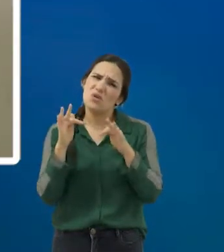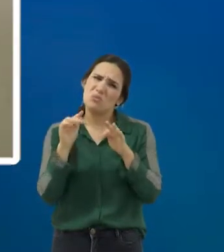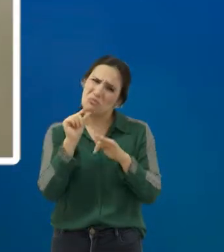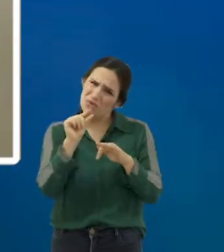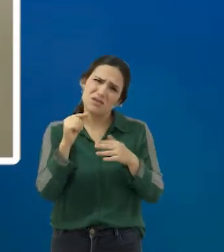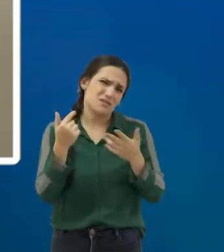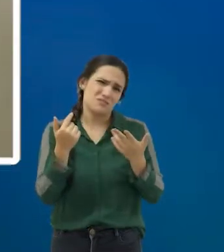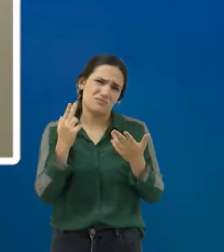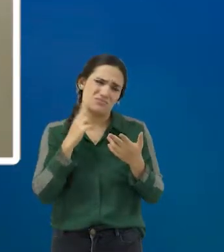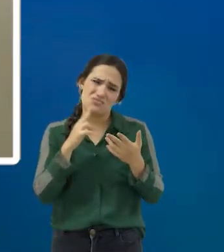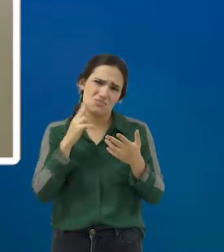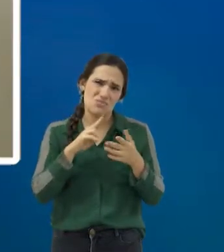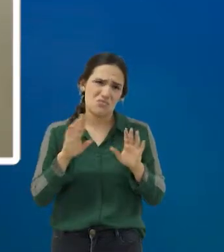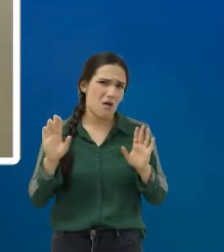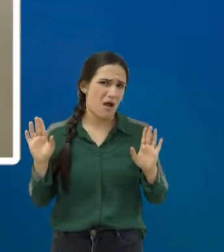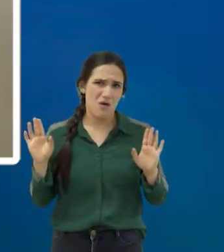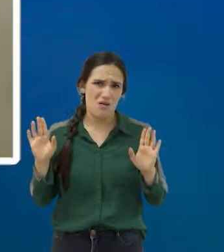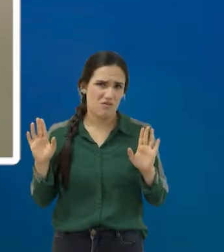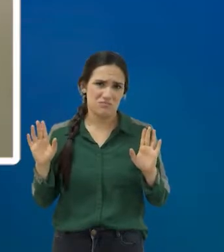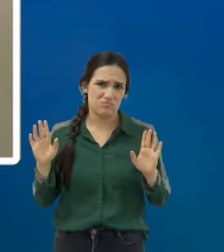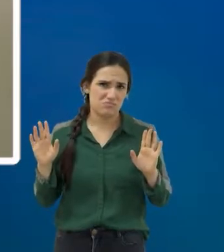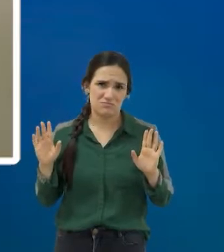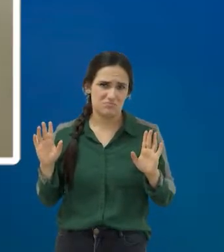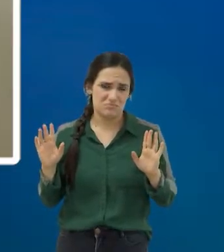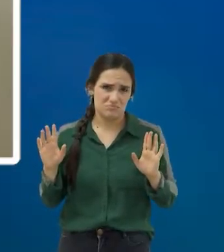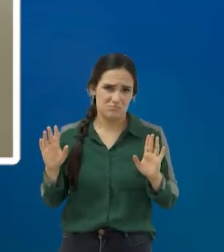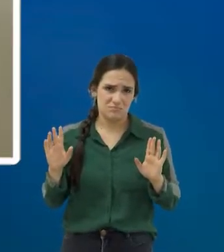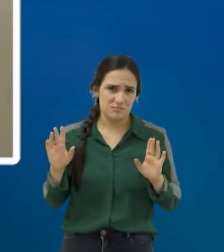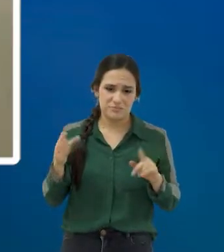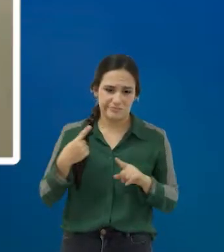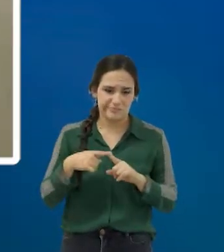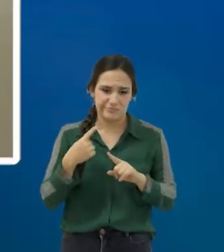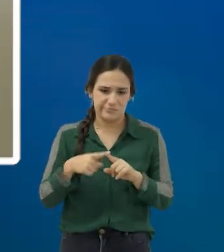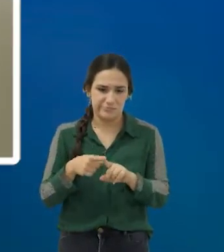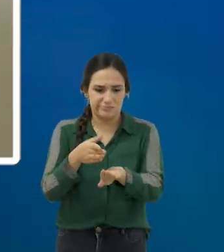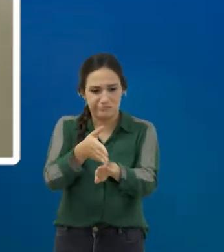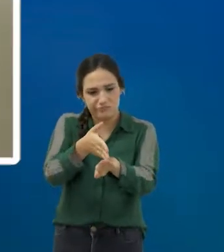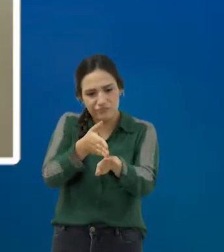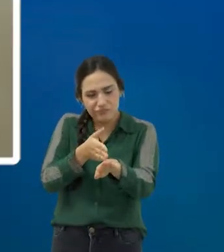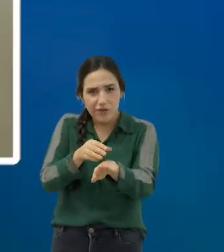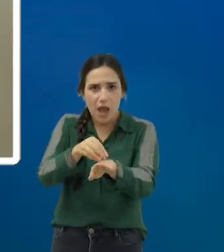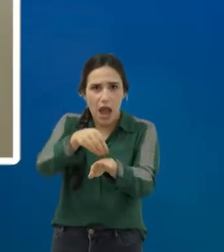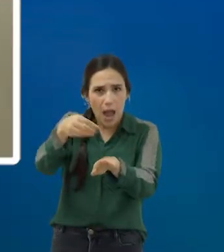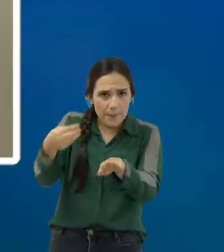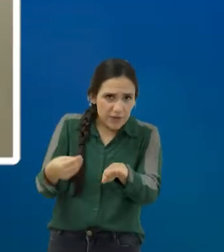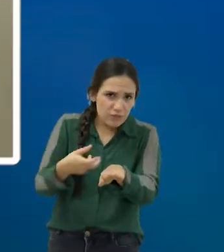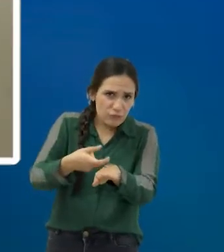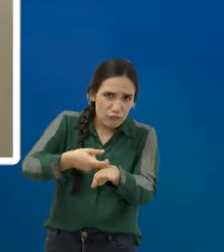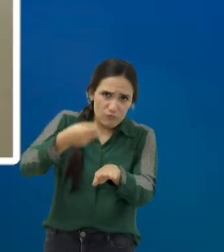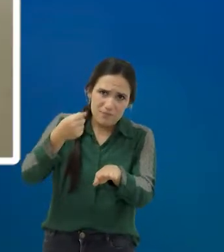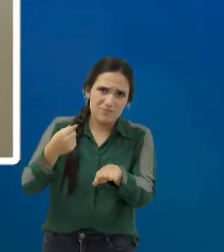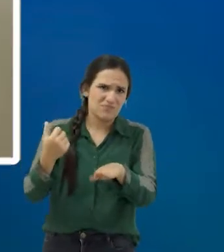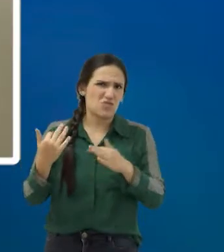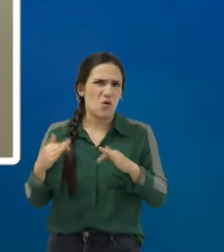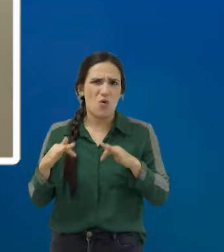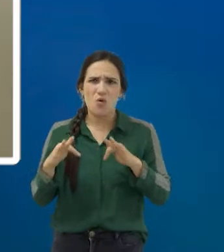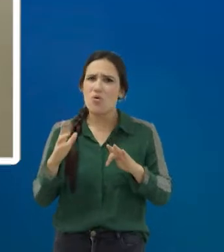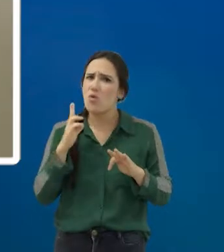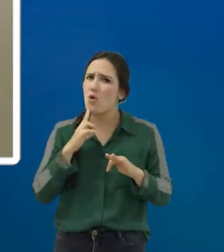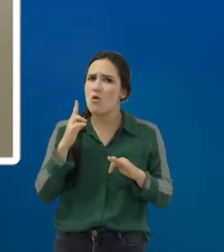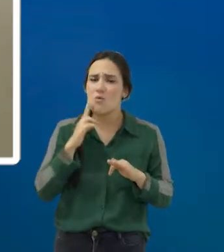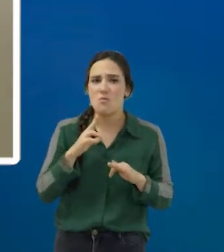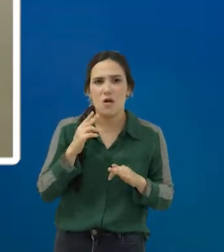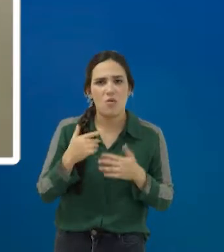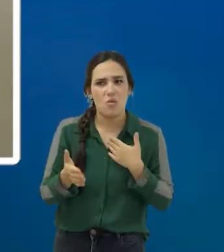fica com uma dorzinha no local, porque é um procedimento que fez ali. Mas é perfeitamente